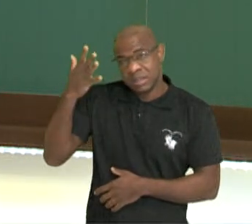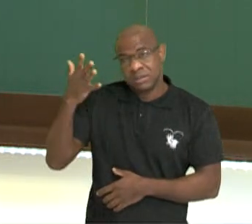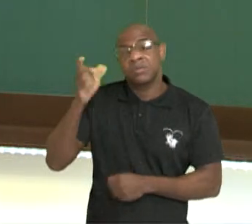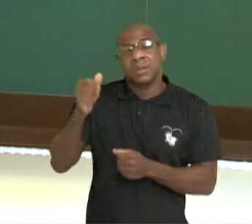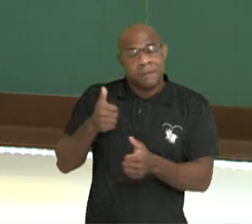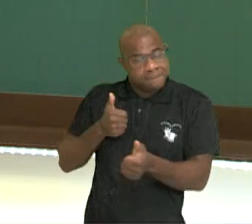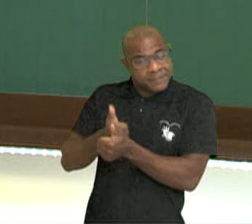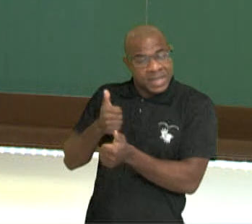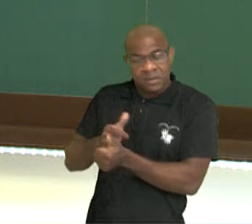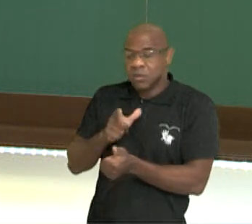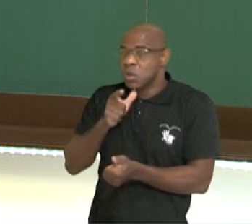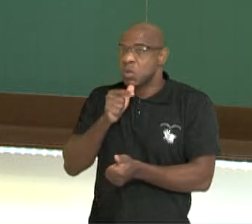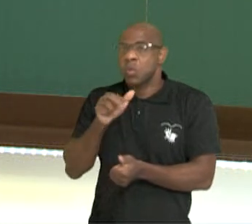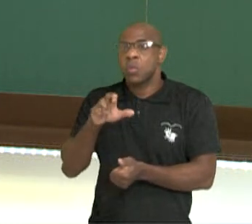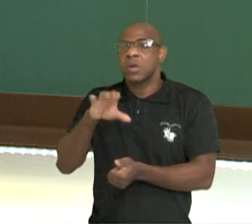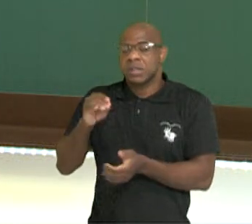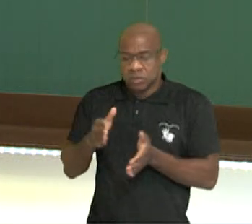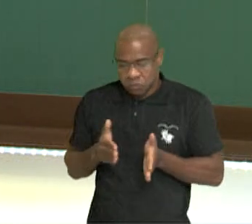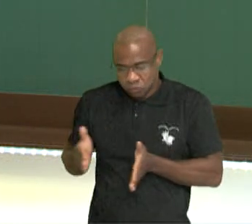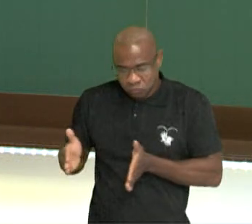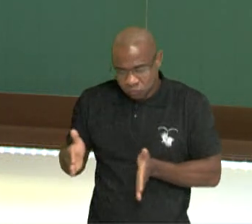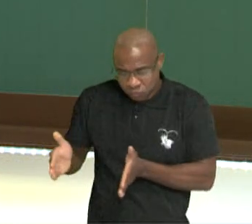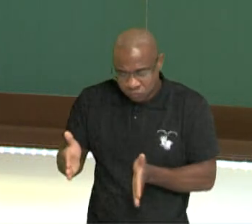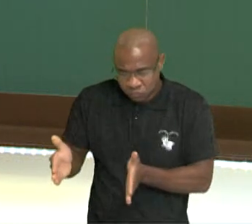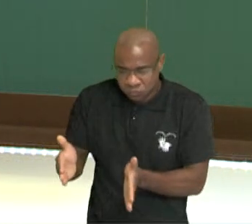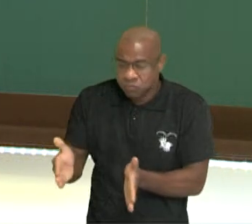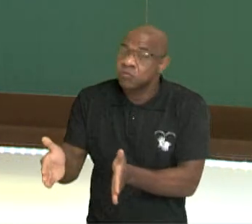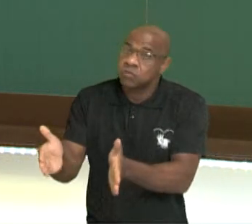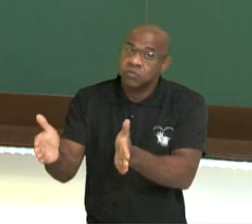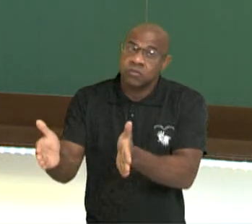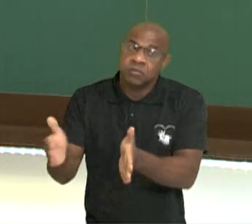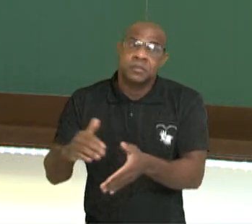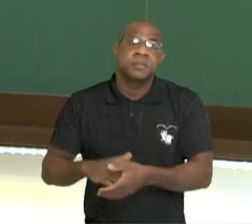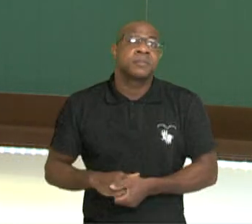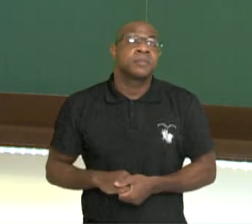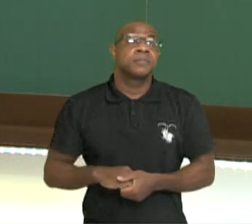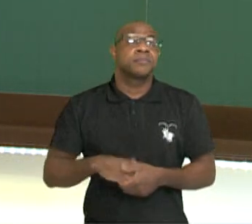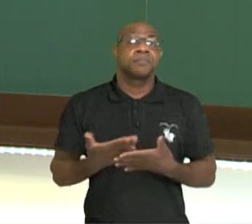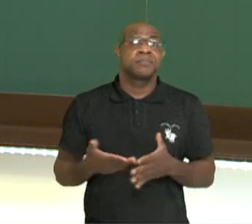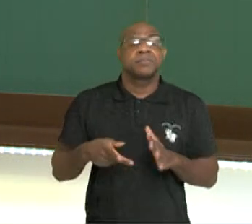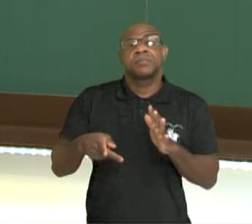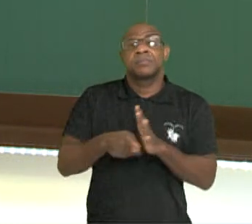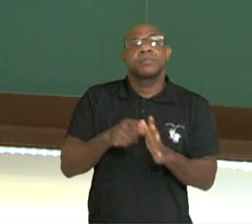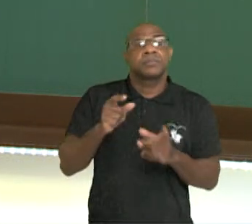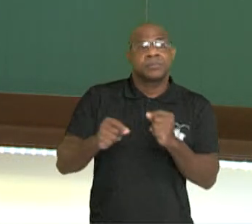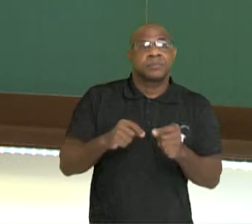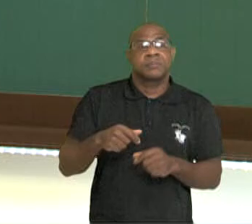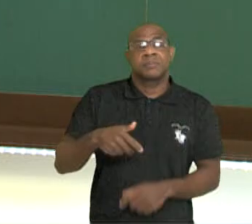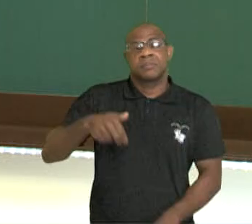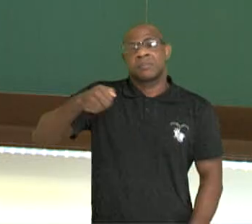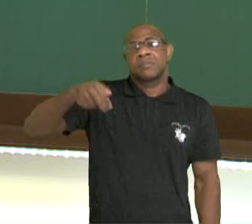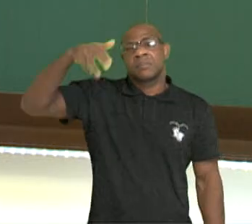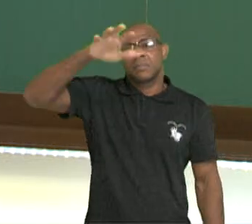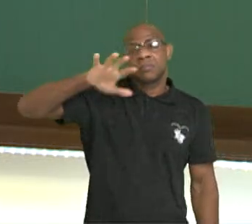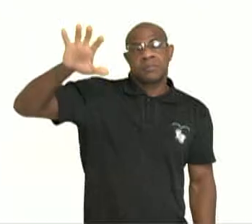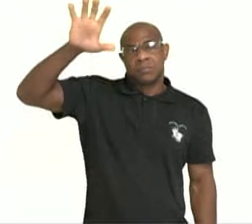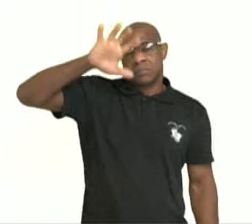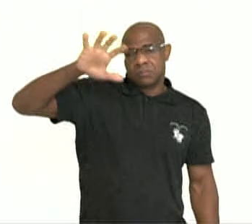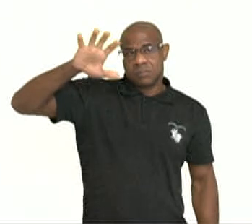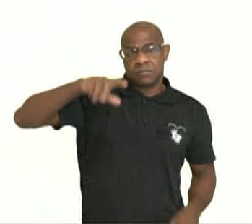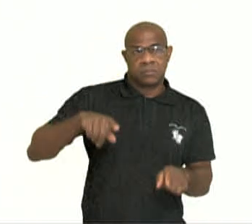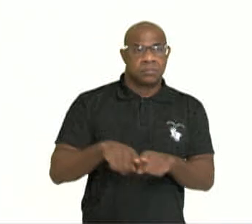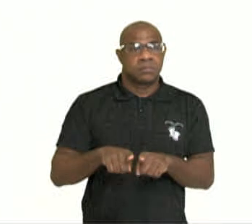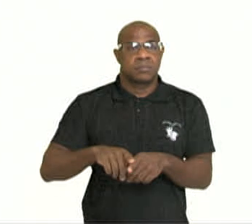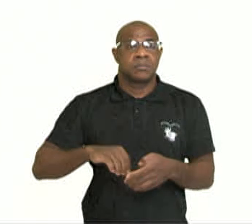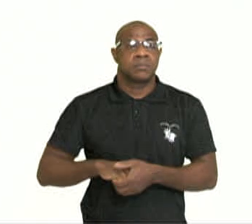córregos, então vai influenciar, vai impactar a água, especialmente na região norte e centro-oeste, onde